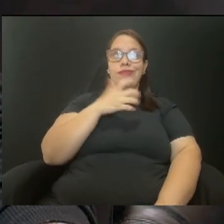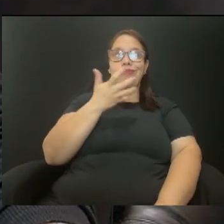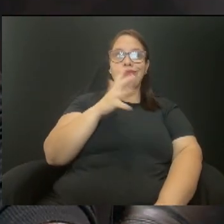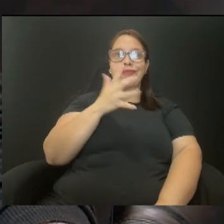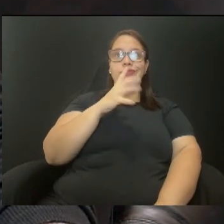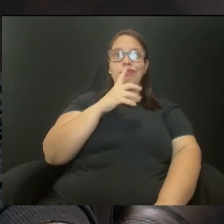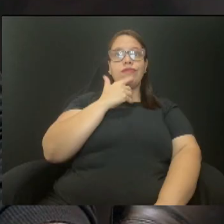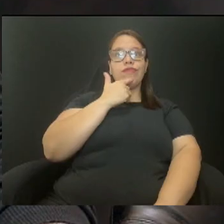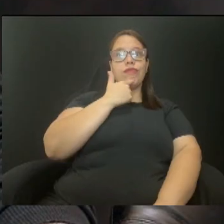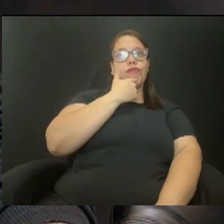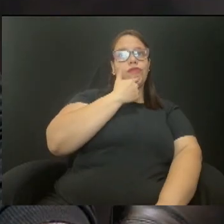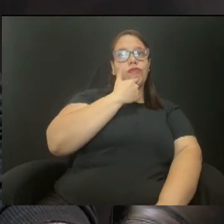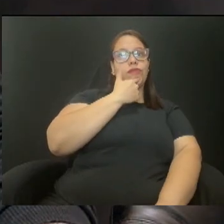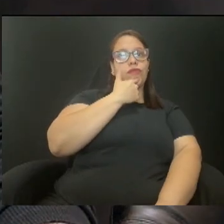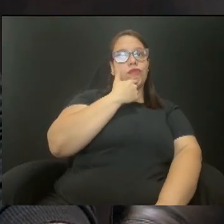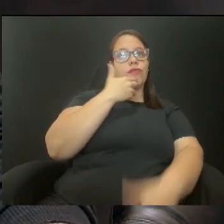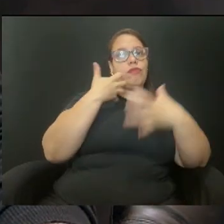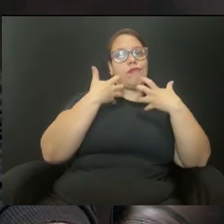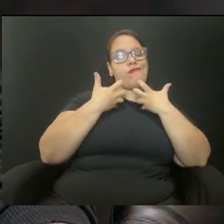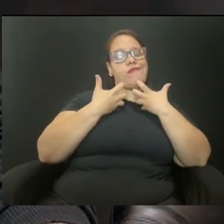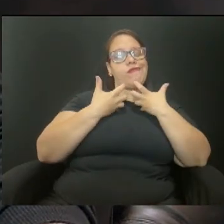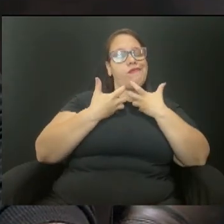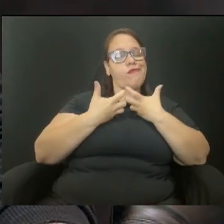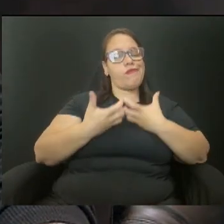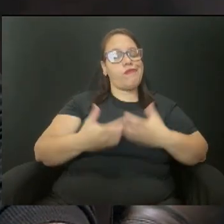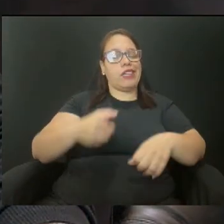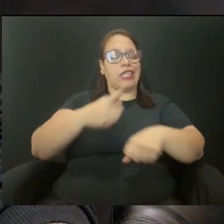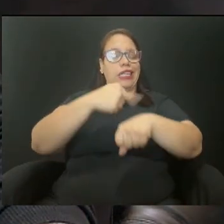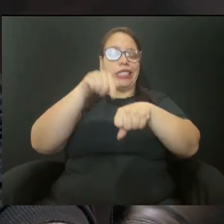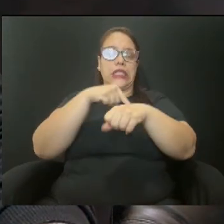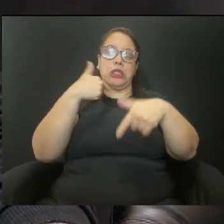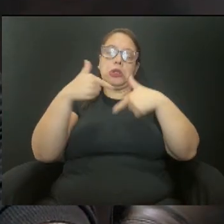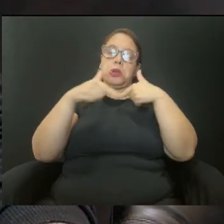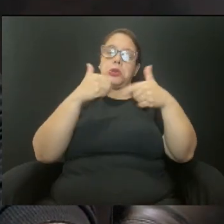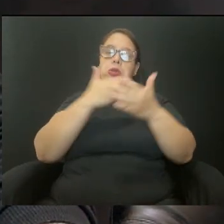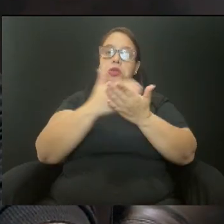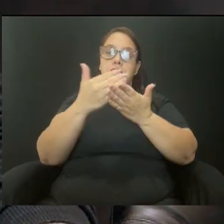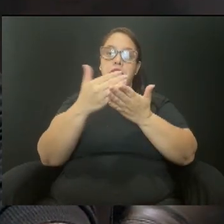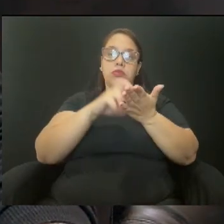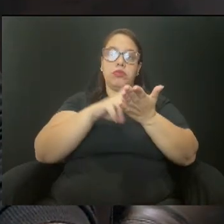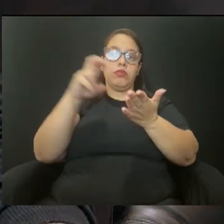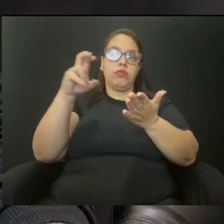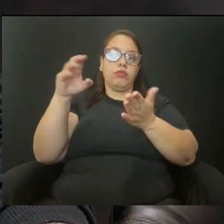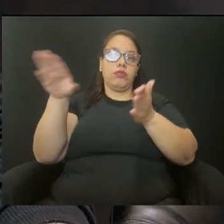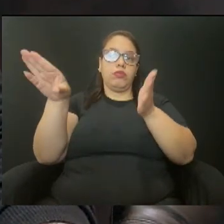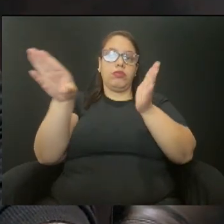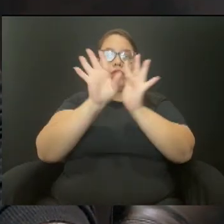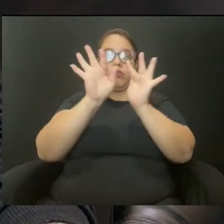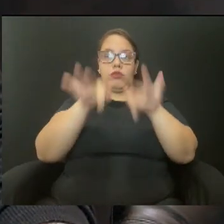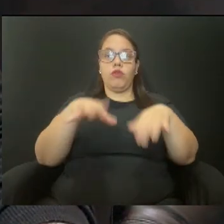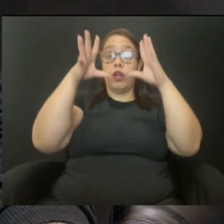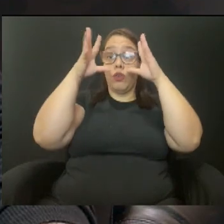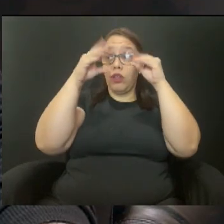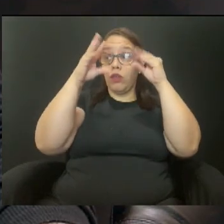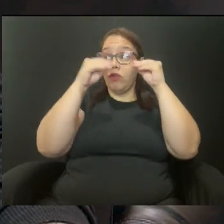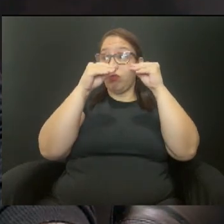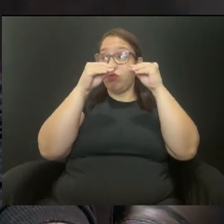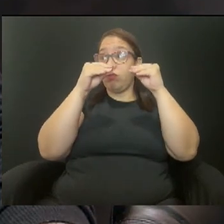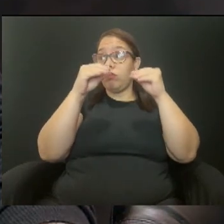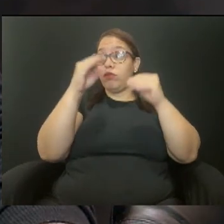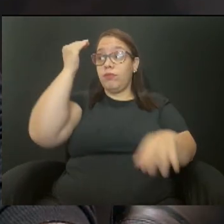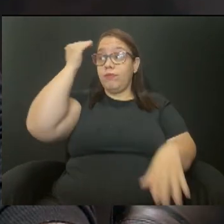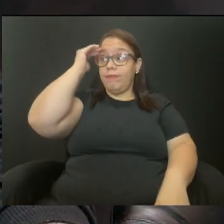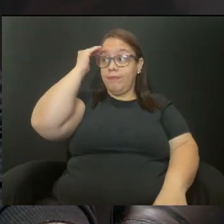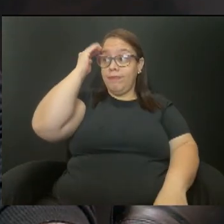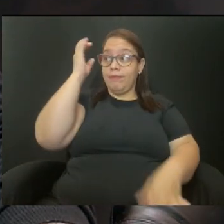altas cargas de horário de trabalho, né? Começam cedo e terminam só no final da noite. Então é entender que a liberdade